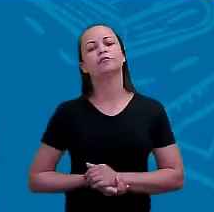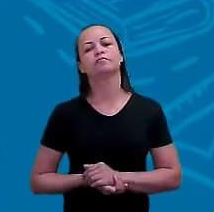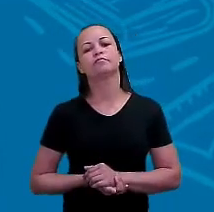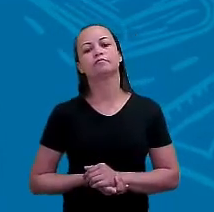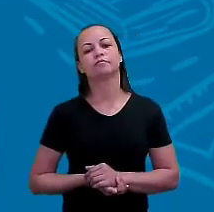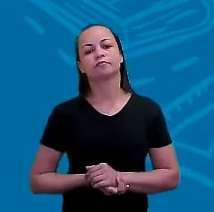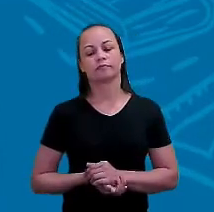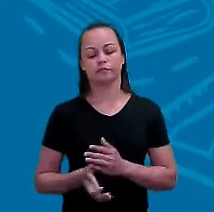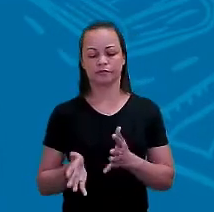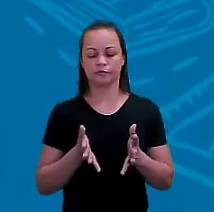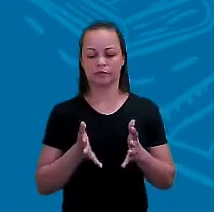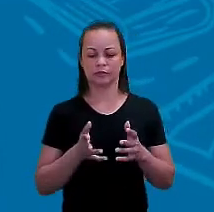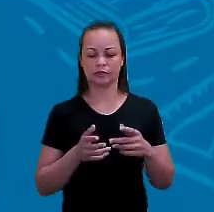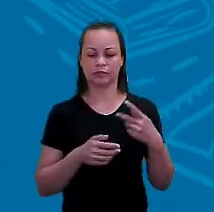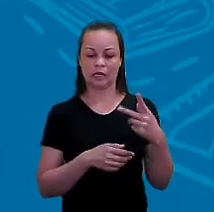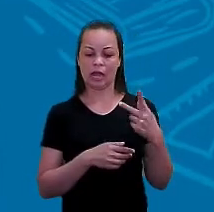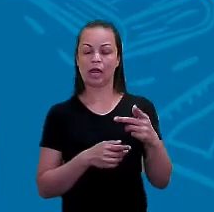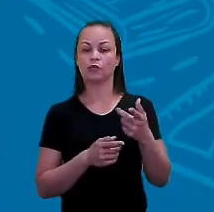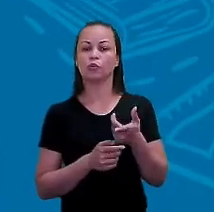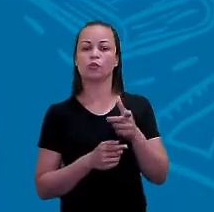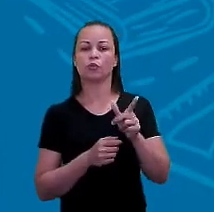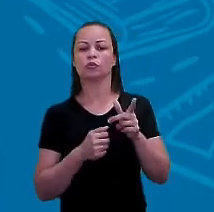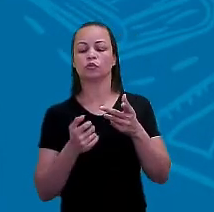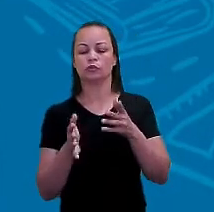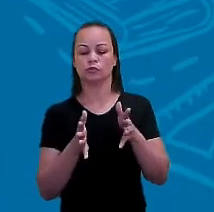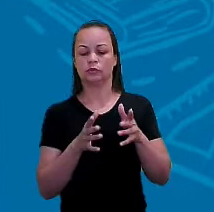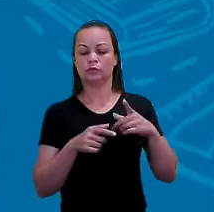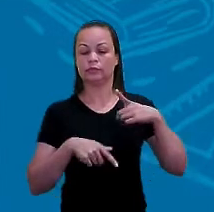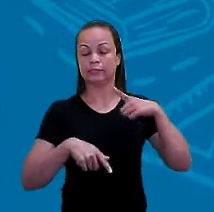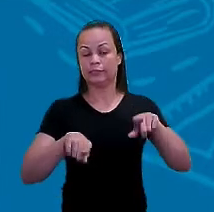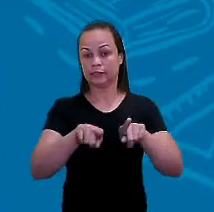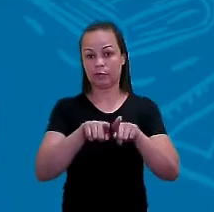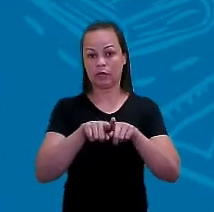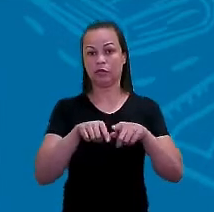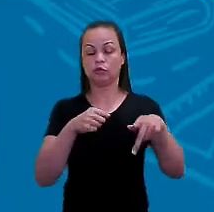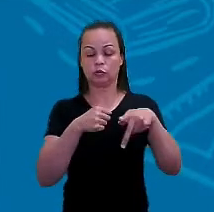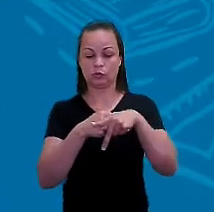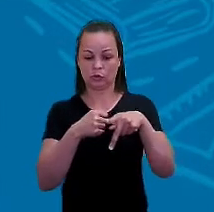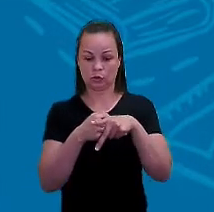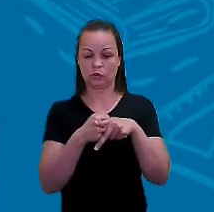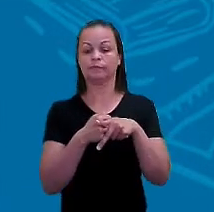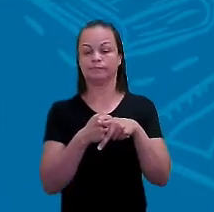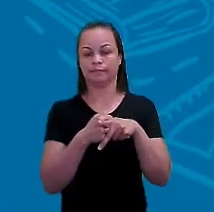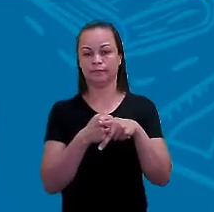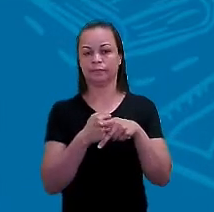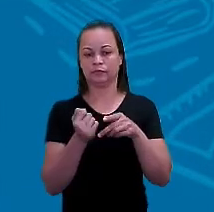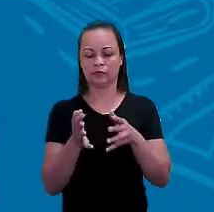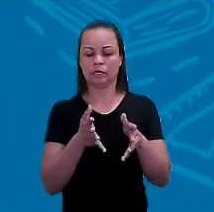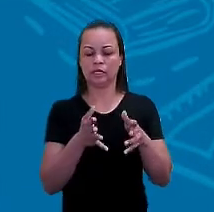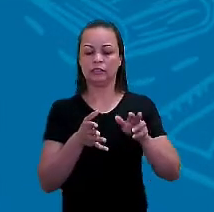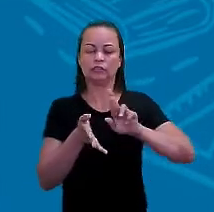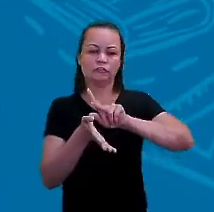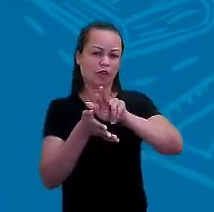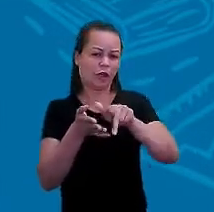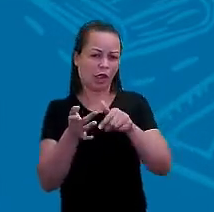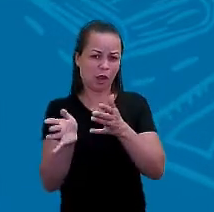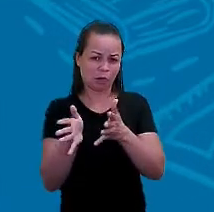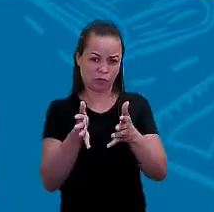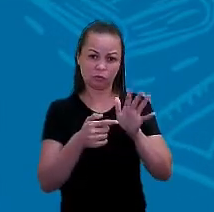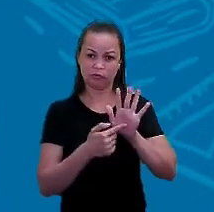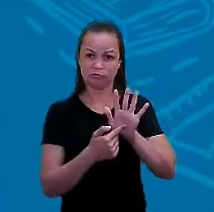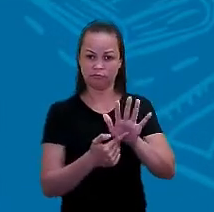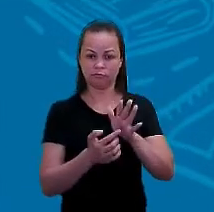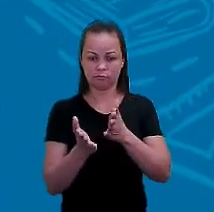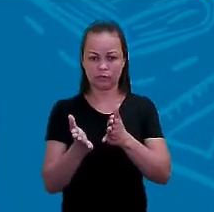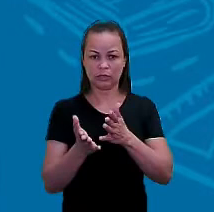So, and then next I have the personal pronouns together the verb to be. Agora eu